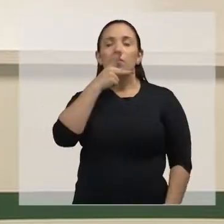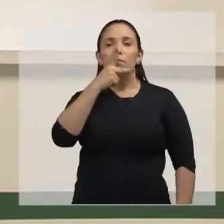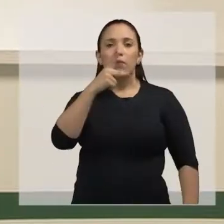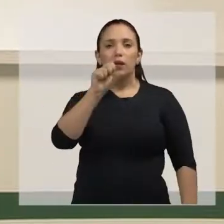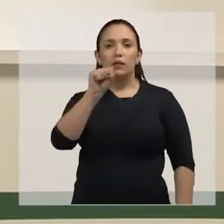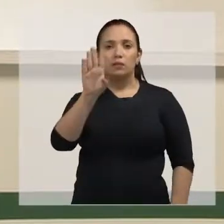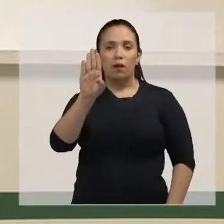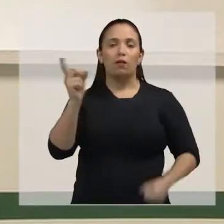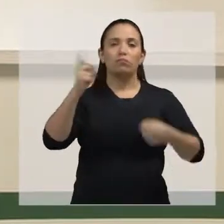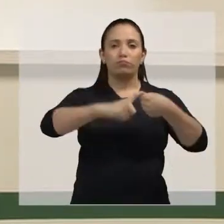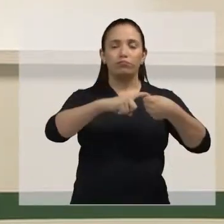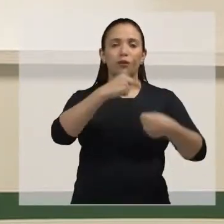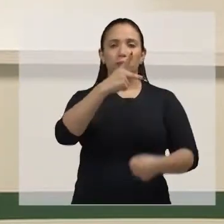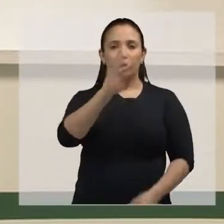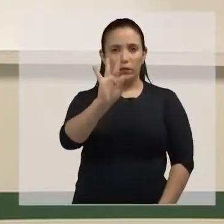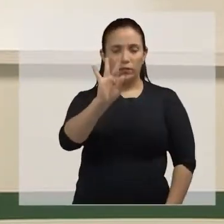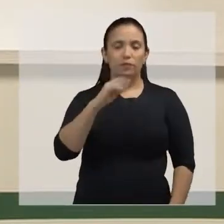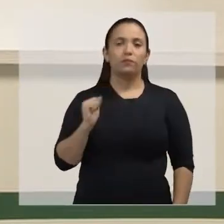PT.